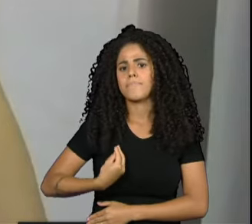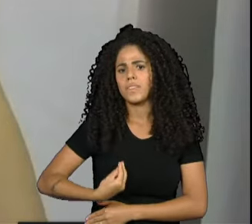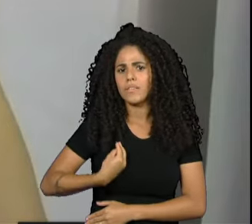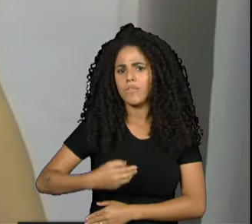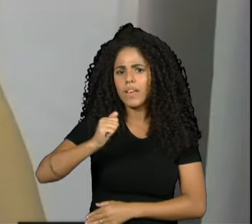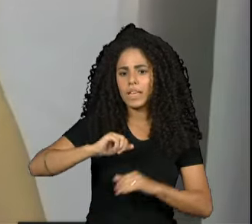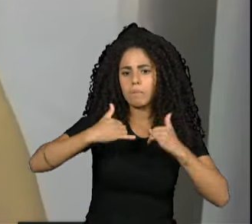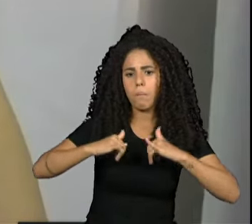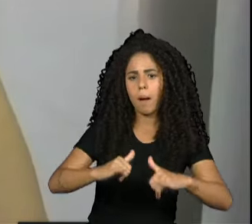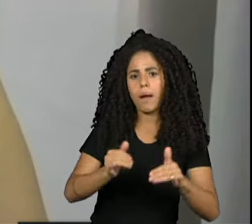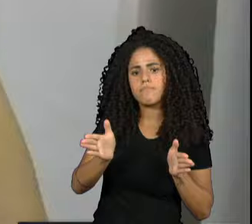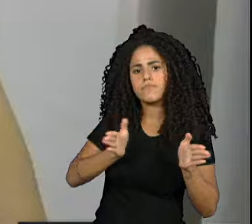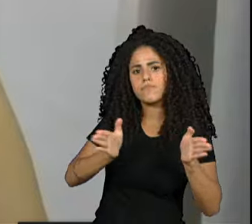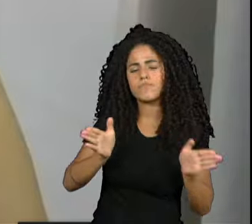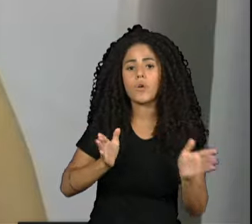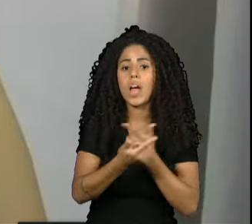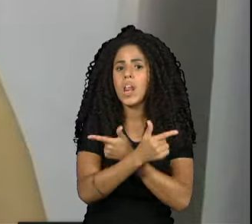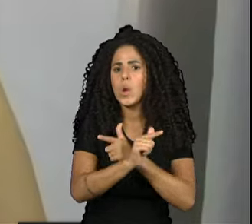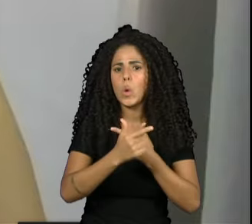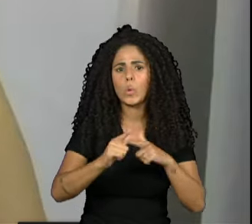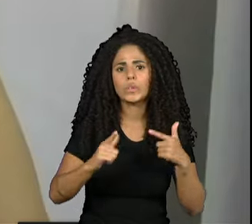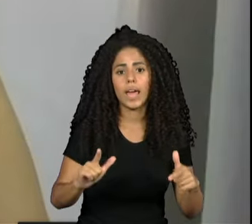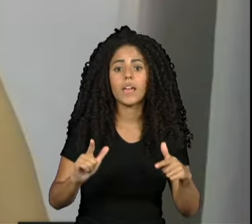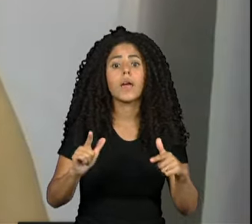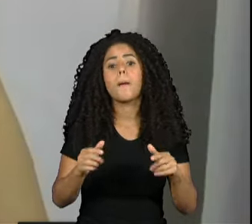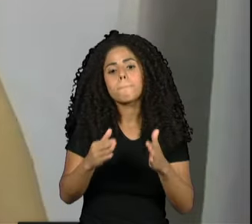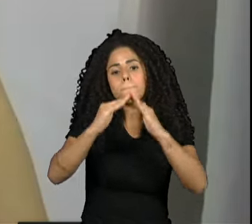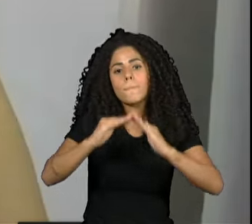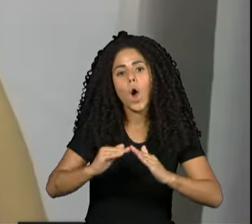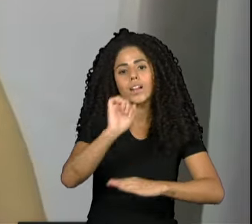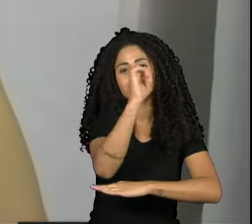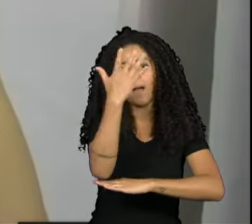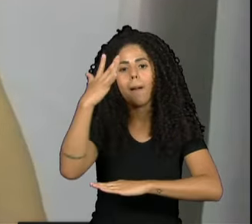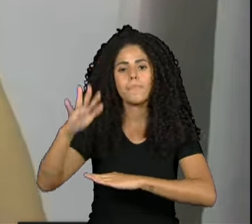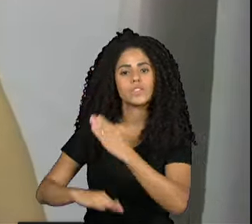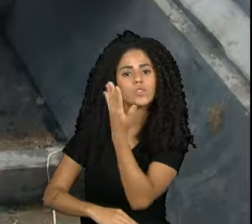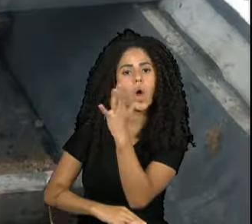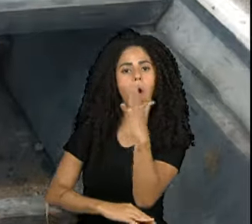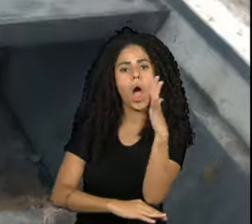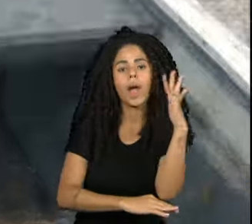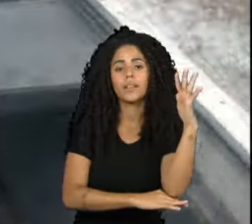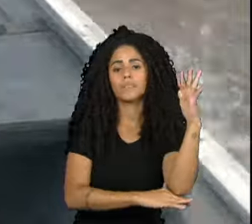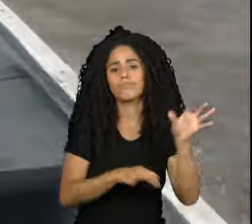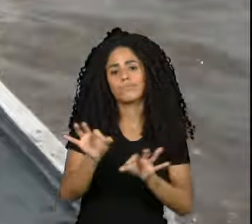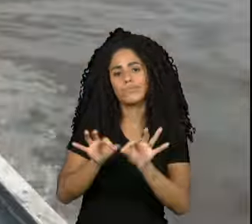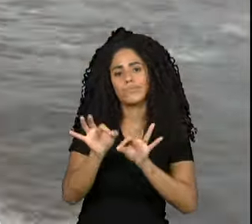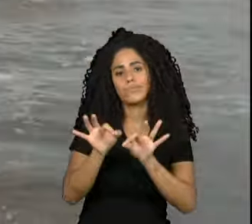à energia estão na região amazônica, por questões de logística mesmo.